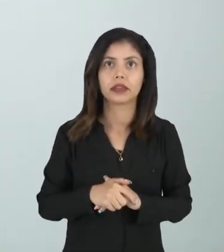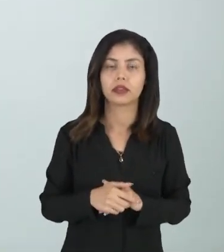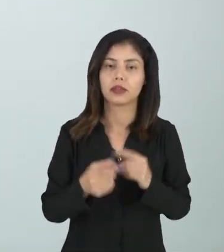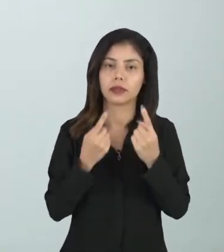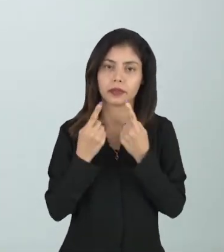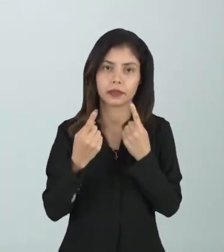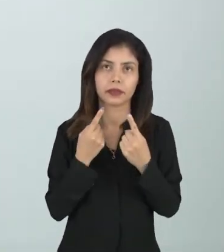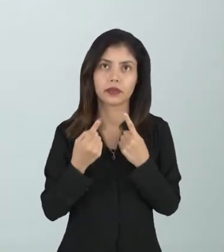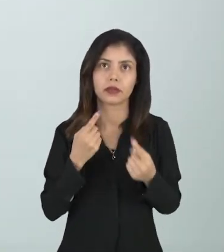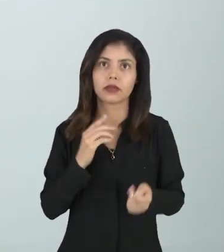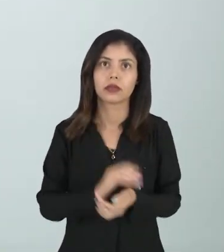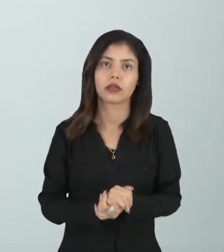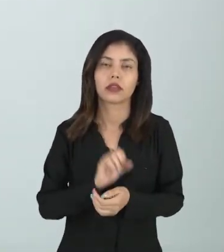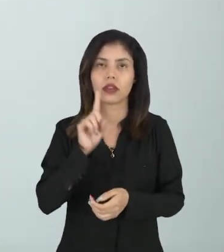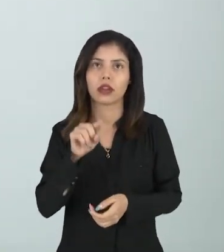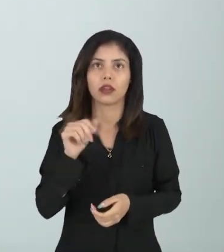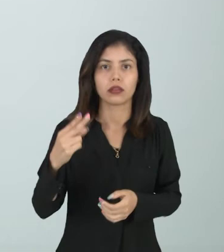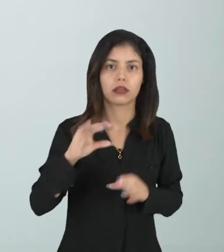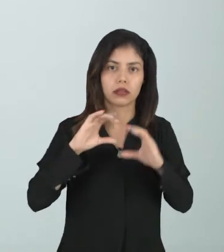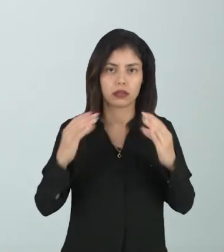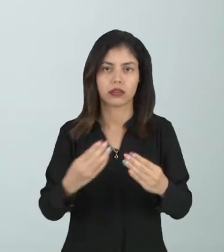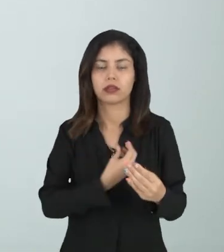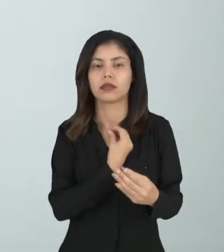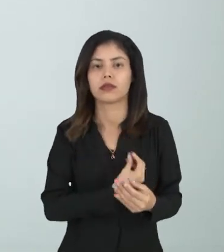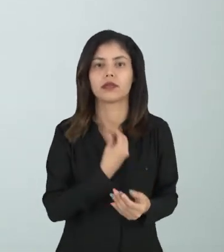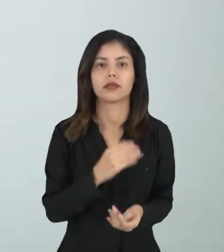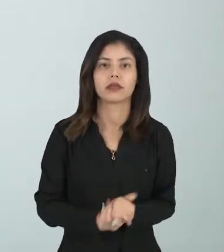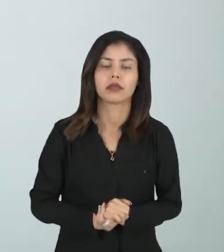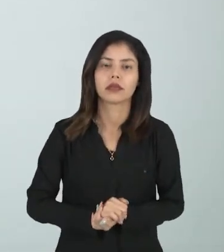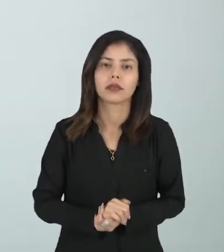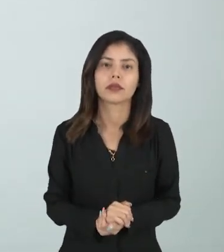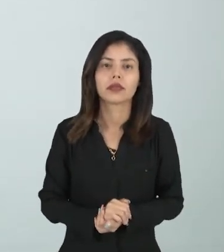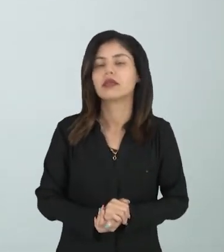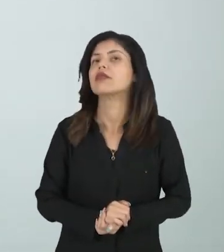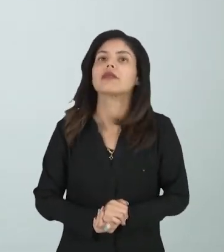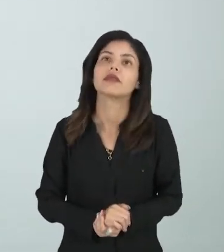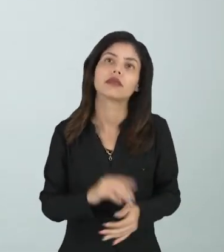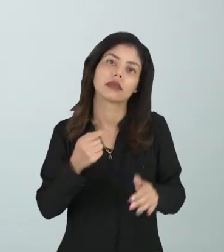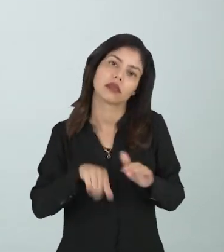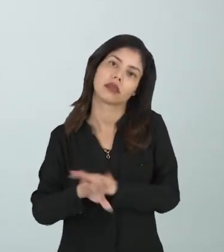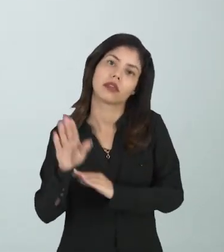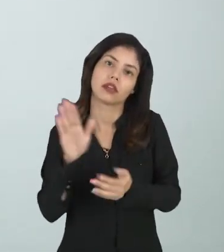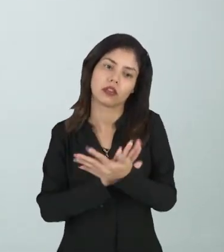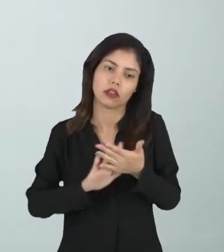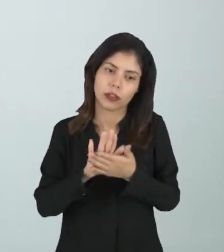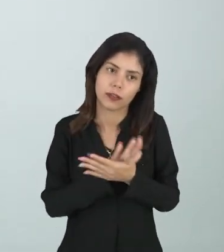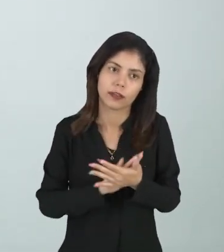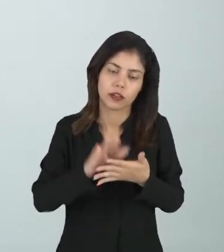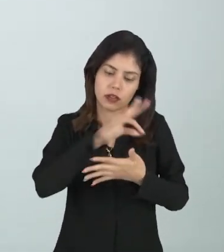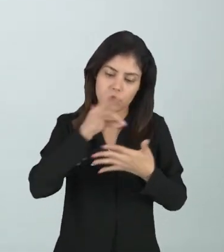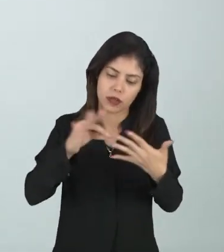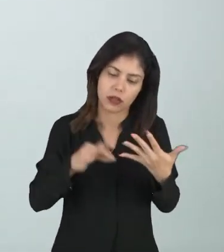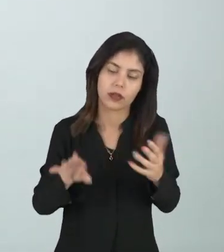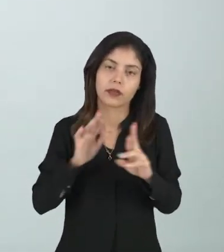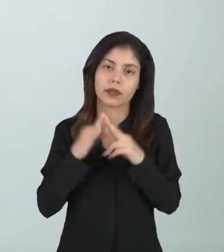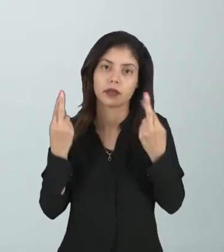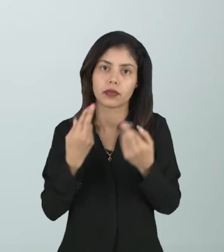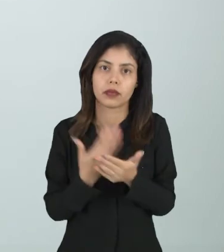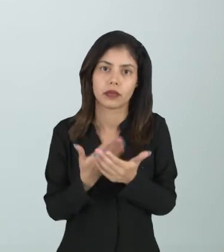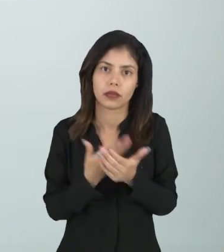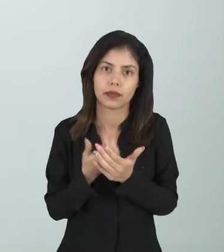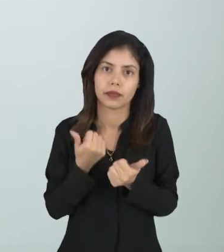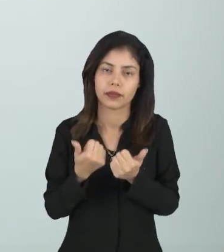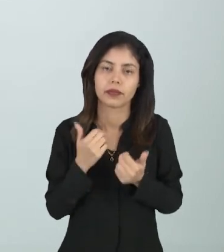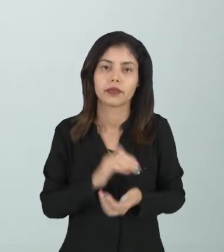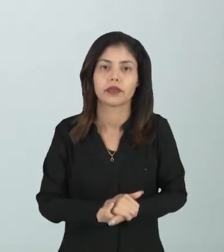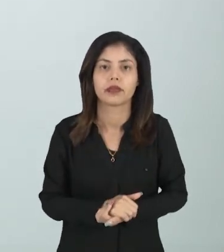essa discussão se os vírus são ou não seres vivos. Tá? E é por isso que ele não está dentro de nenhum dos 5 reinos que nós vamos estudar.